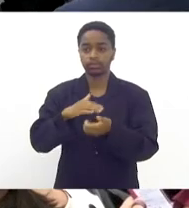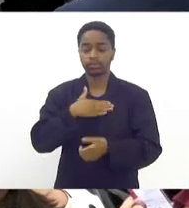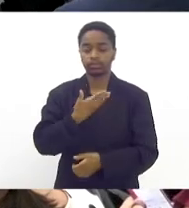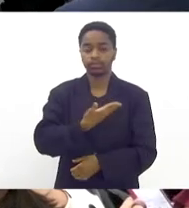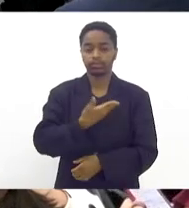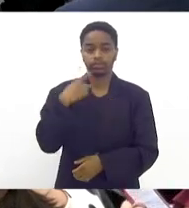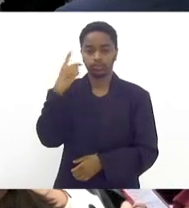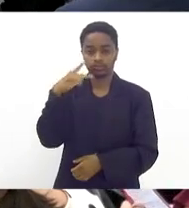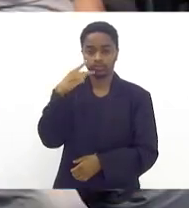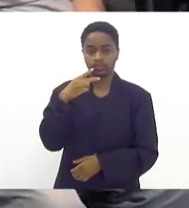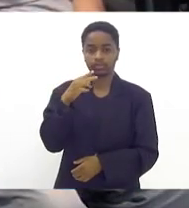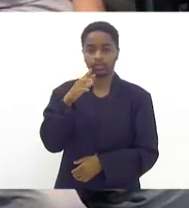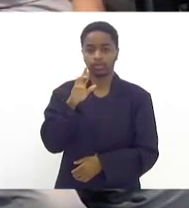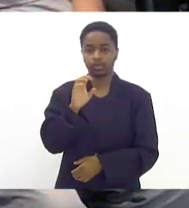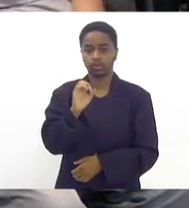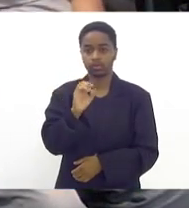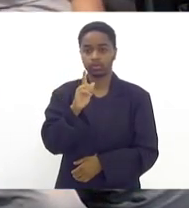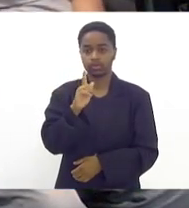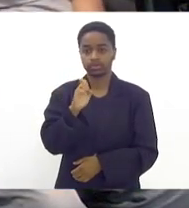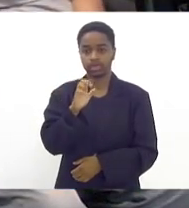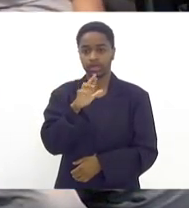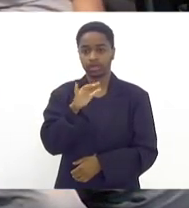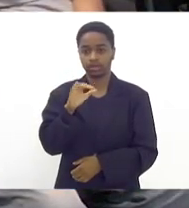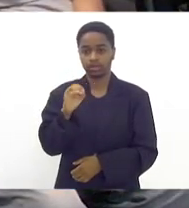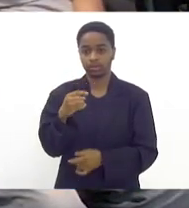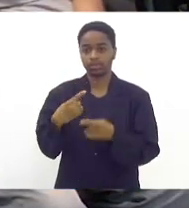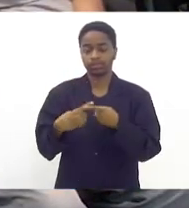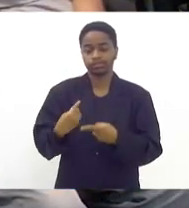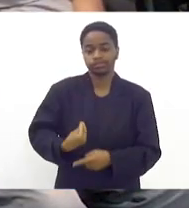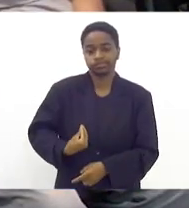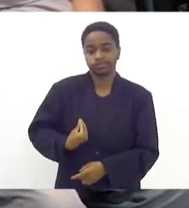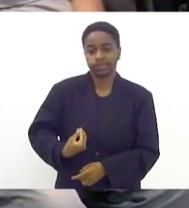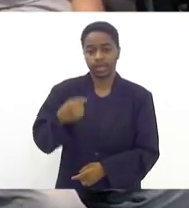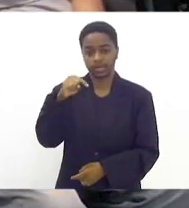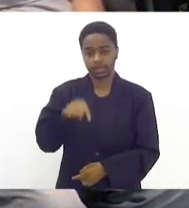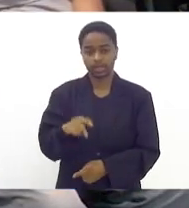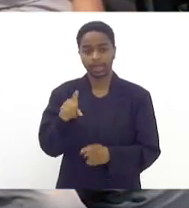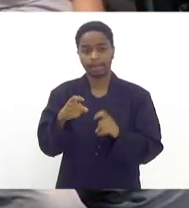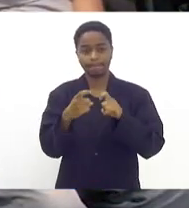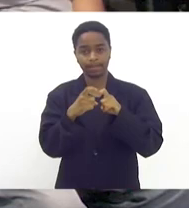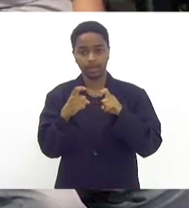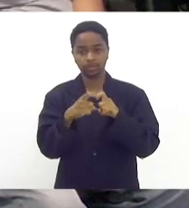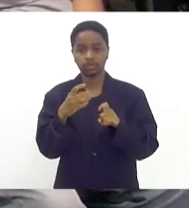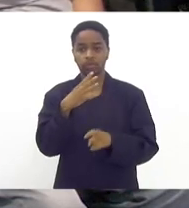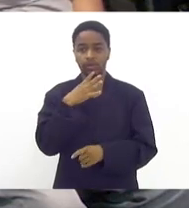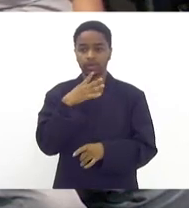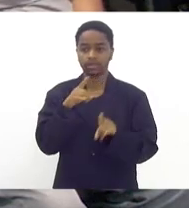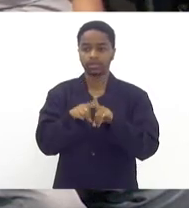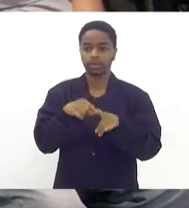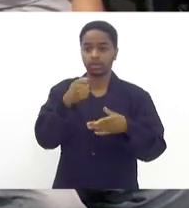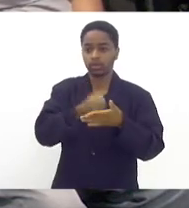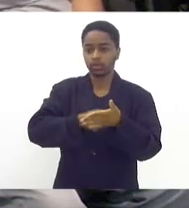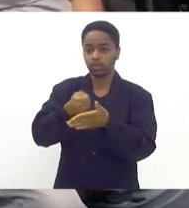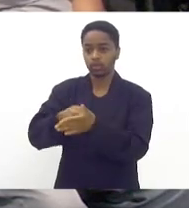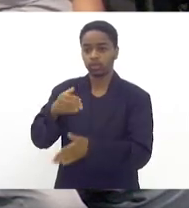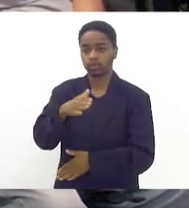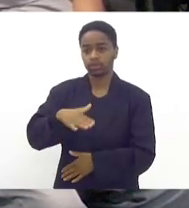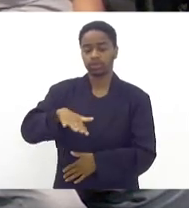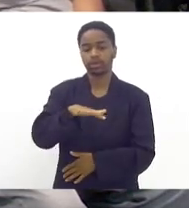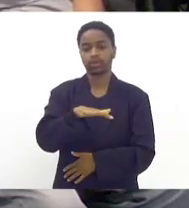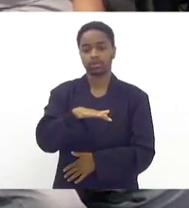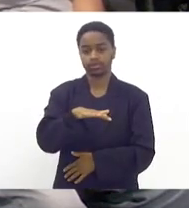Vereador Rogério Amorim que nos dá a honra da presença médico e conhecedor e um lutador também da causa